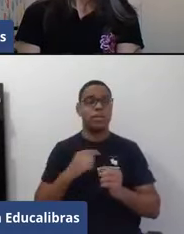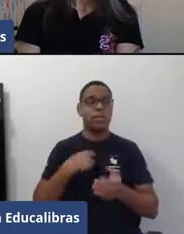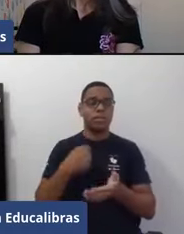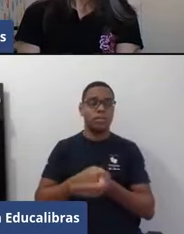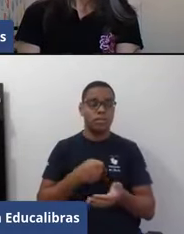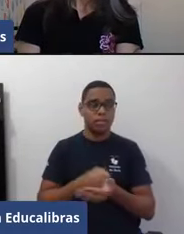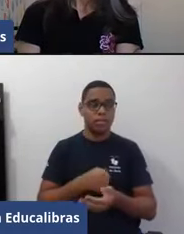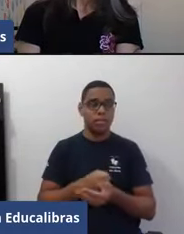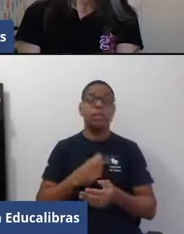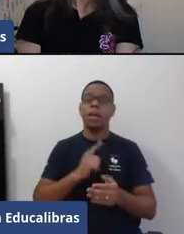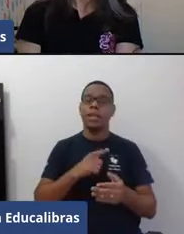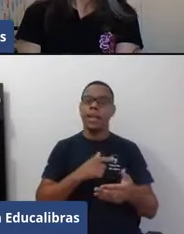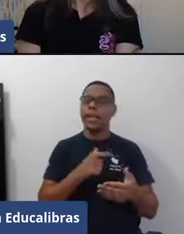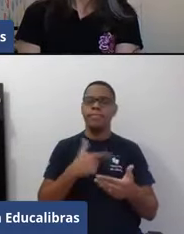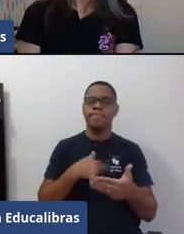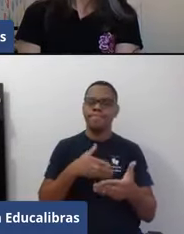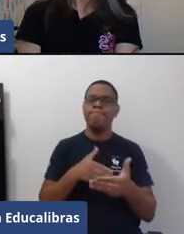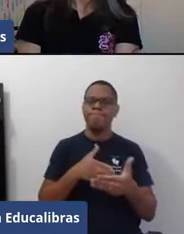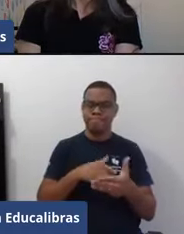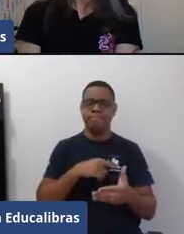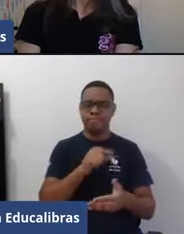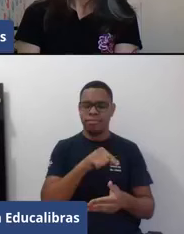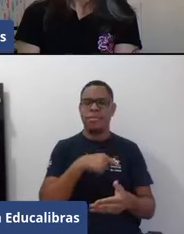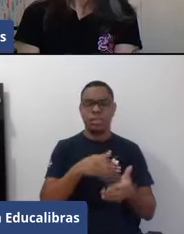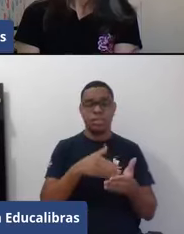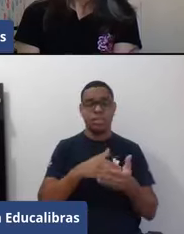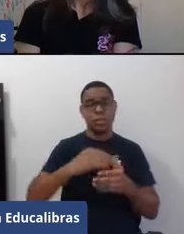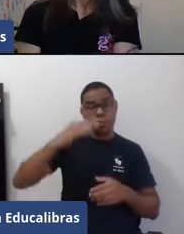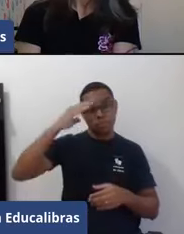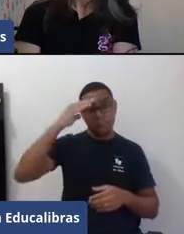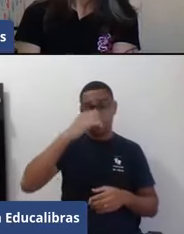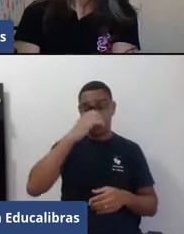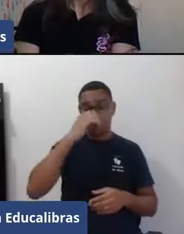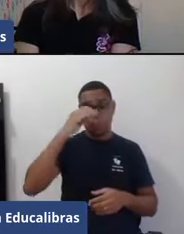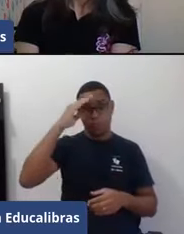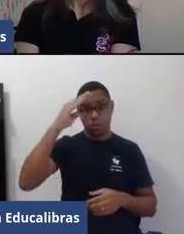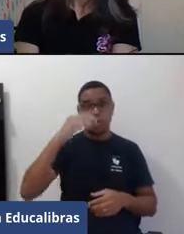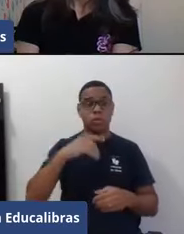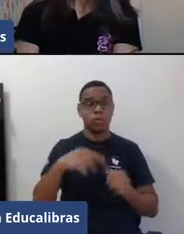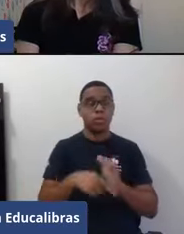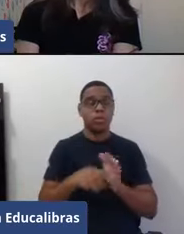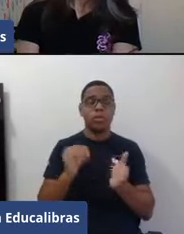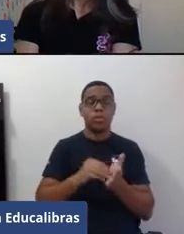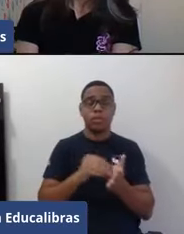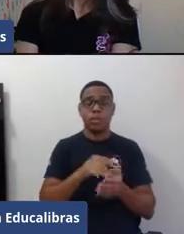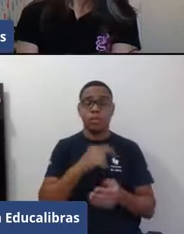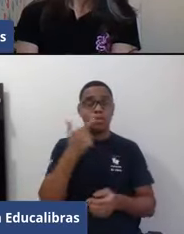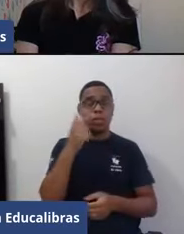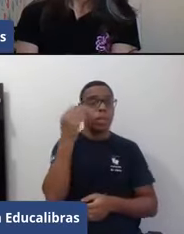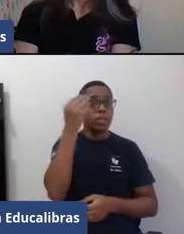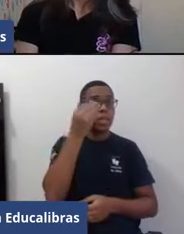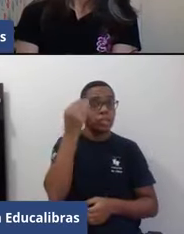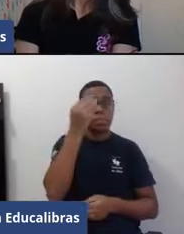uma resistência, principalmente por uma questão de falta de experiência e